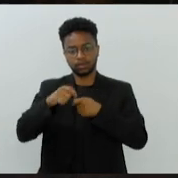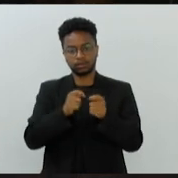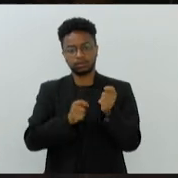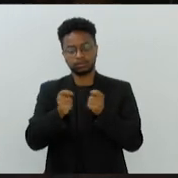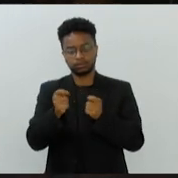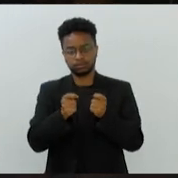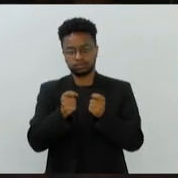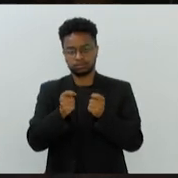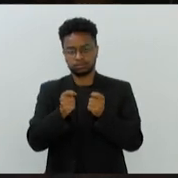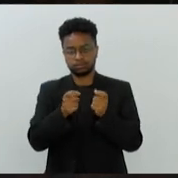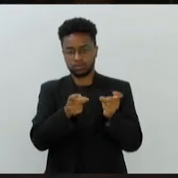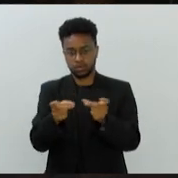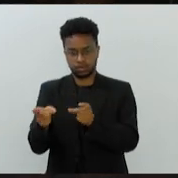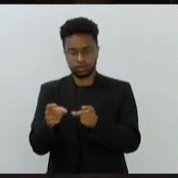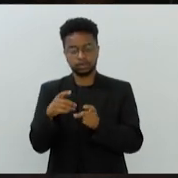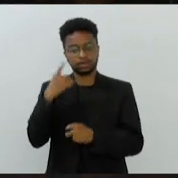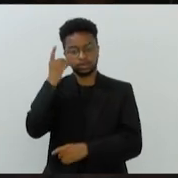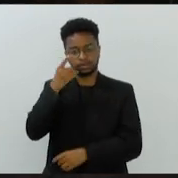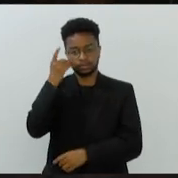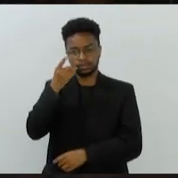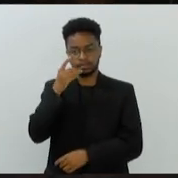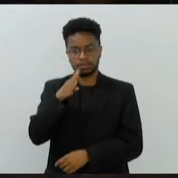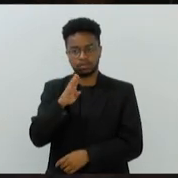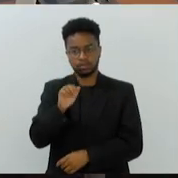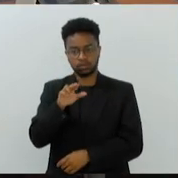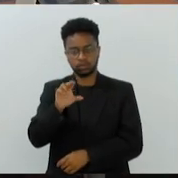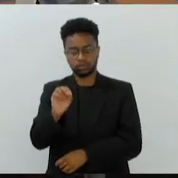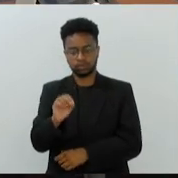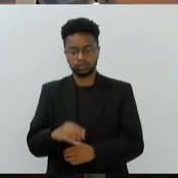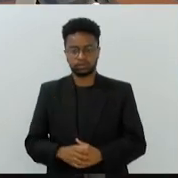Comércio, nosso querido presidente deputado Bruno Boareto, por favor.